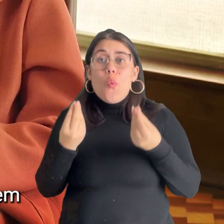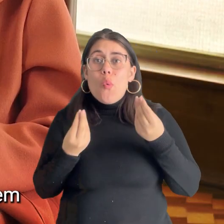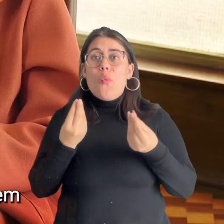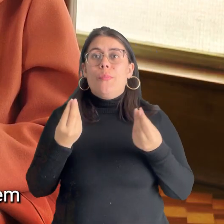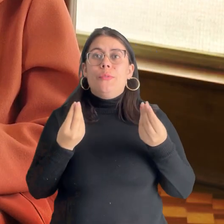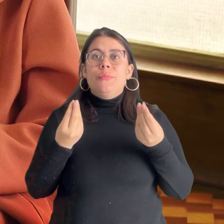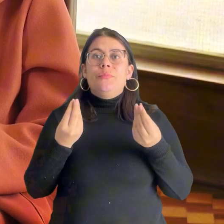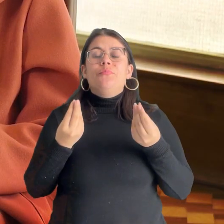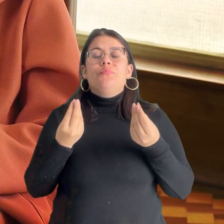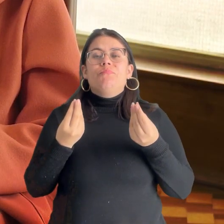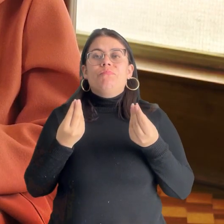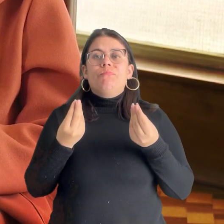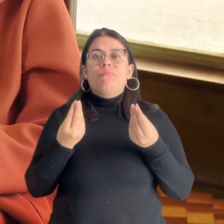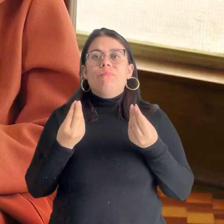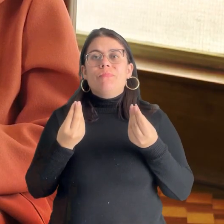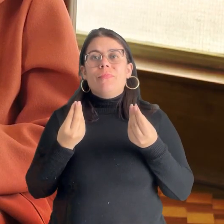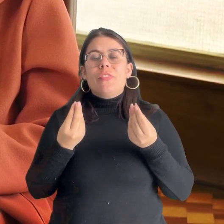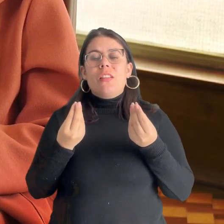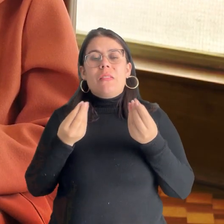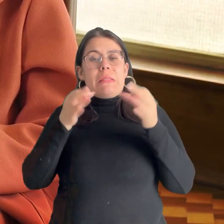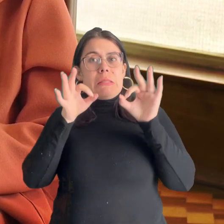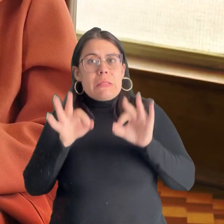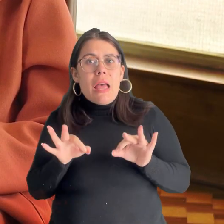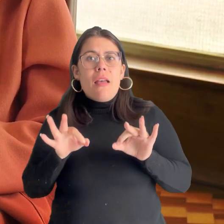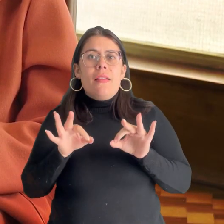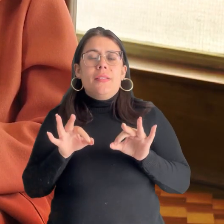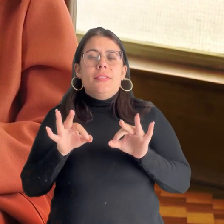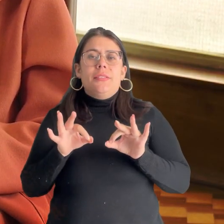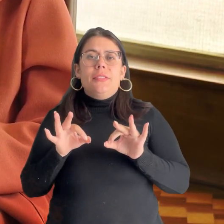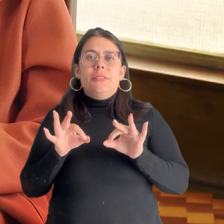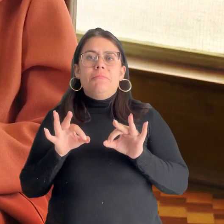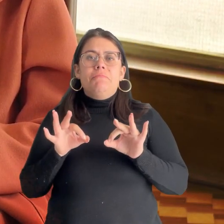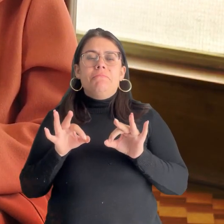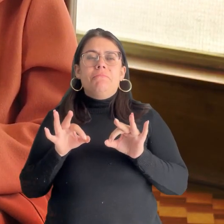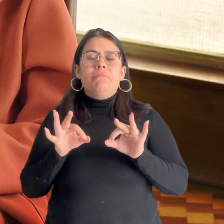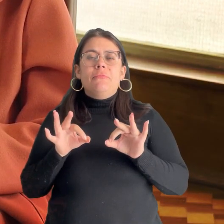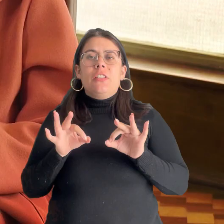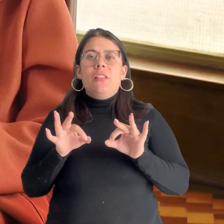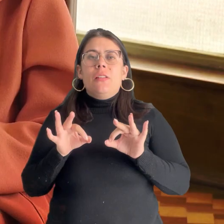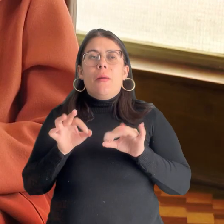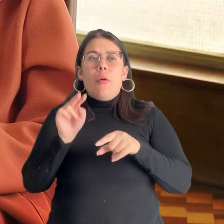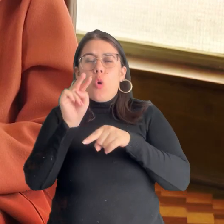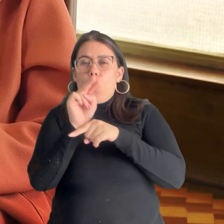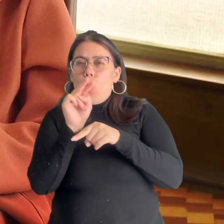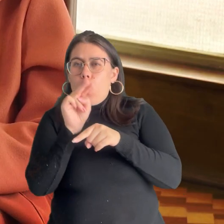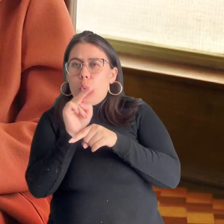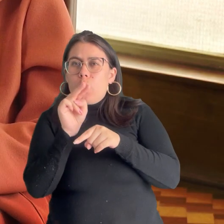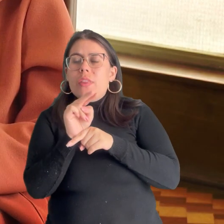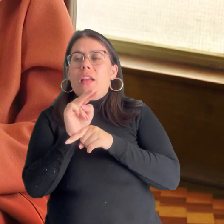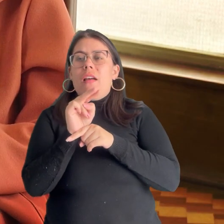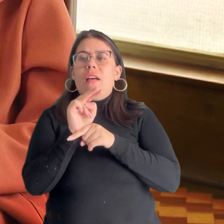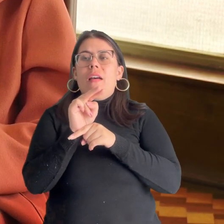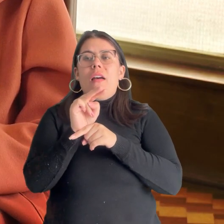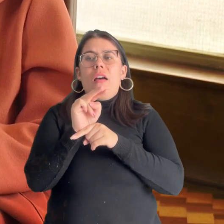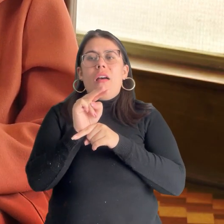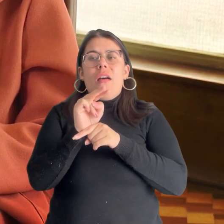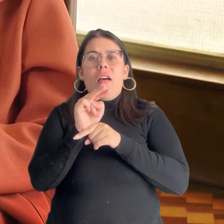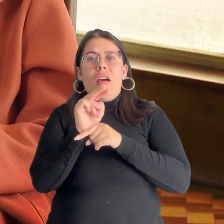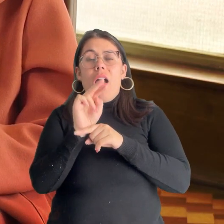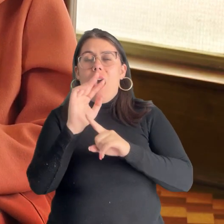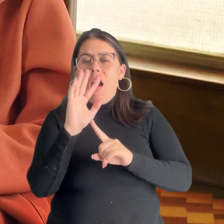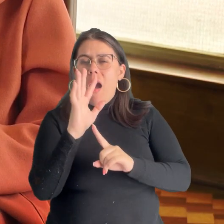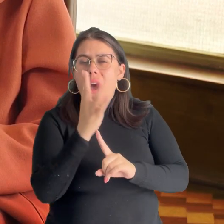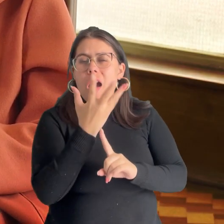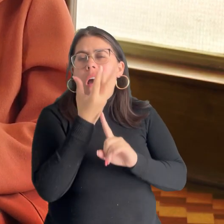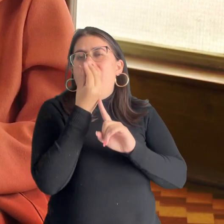uma abordagem que fosse correta em termos da preservação da unidade estilística da obra e, ao